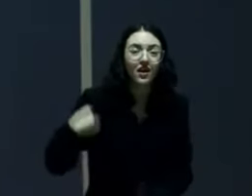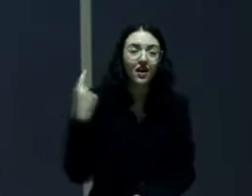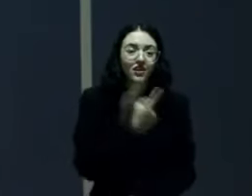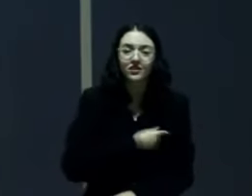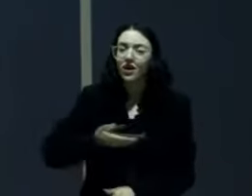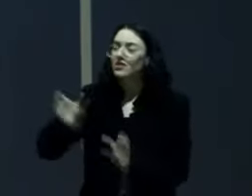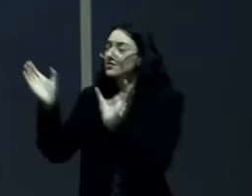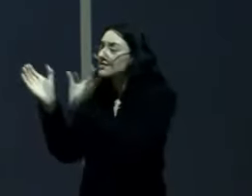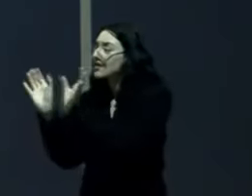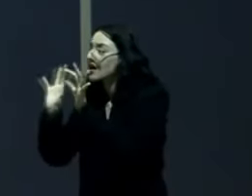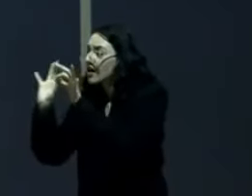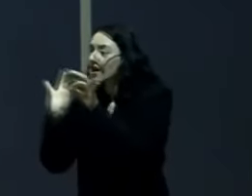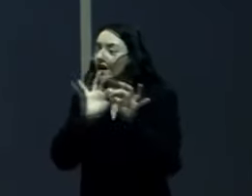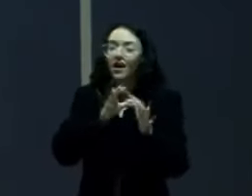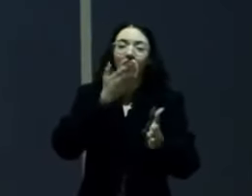Lembre-se disso.